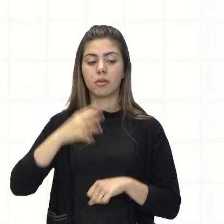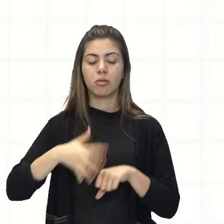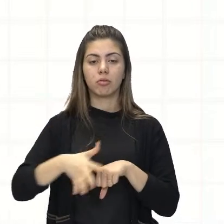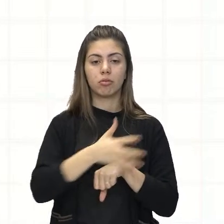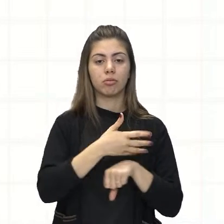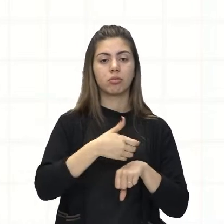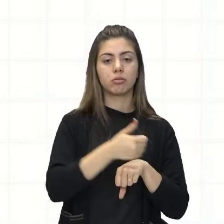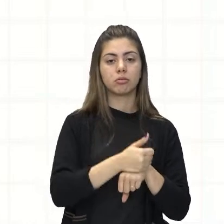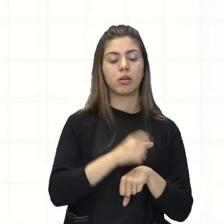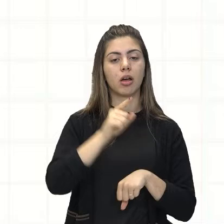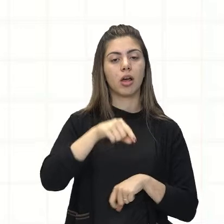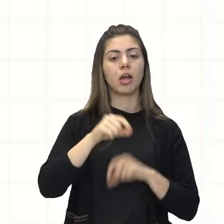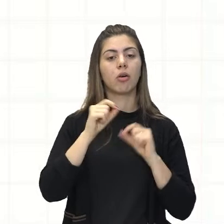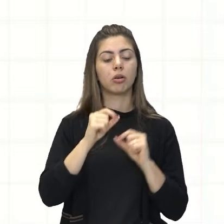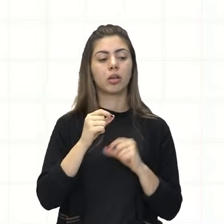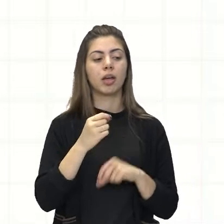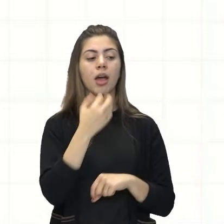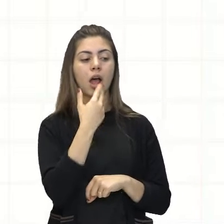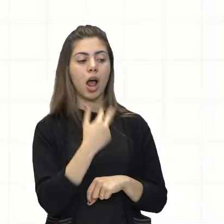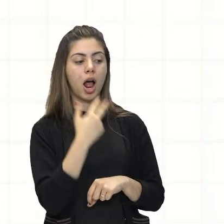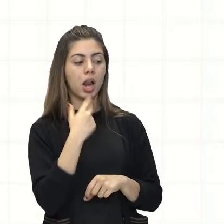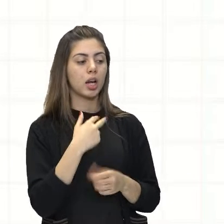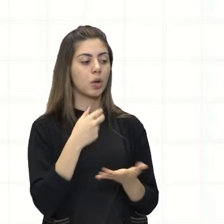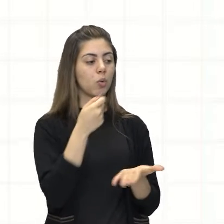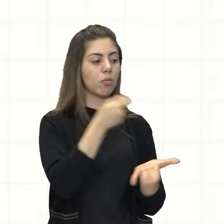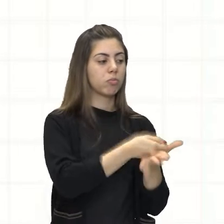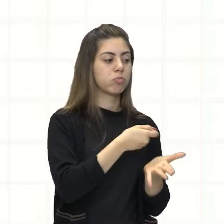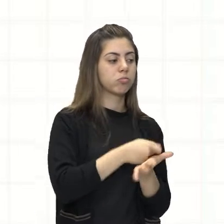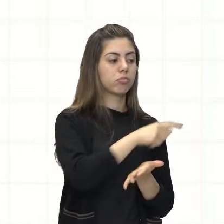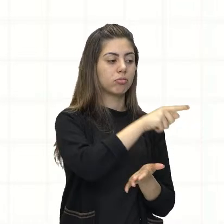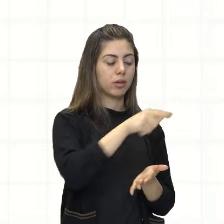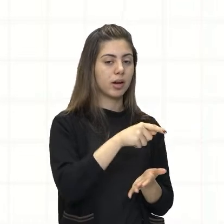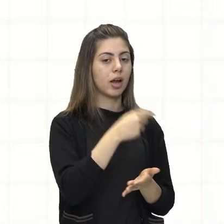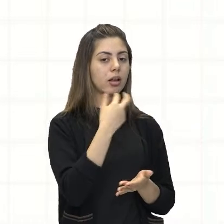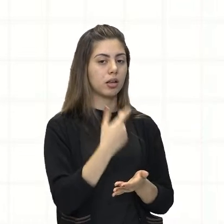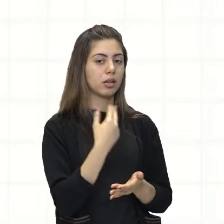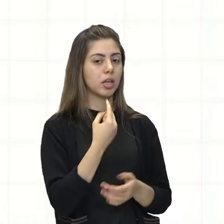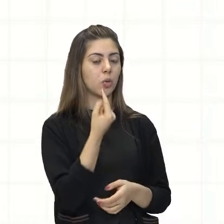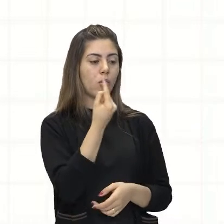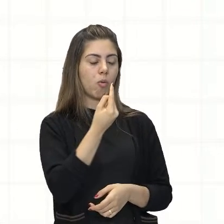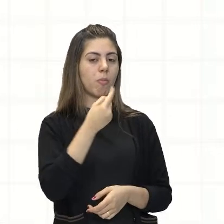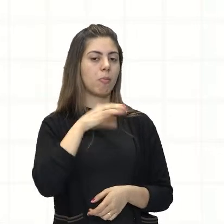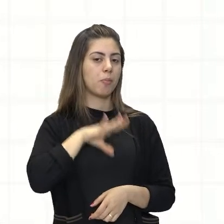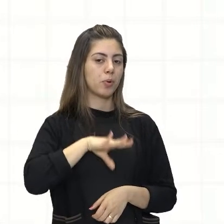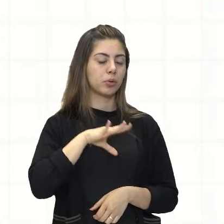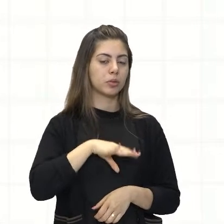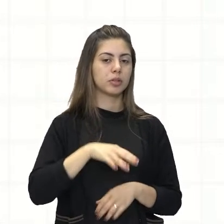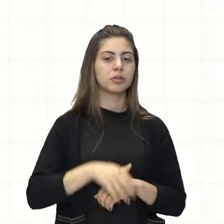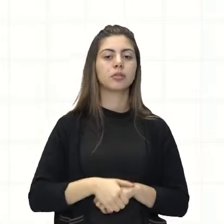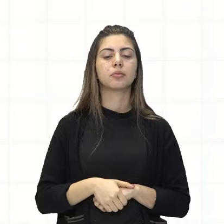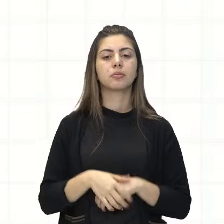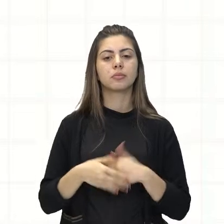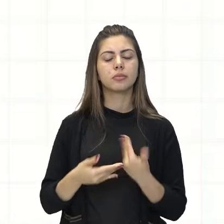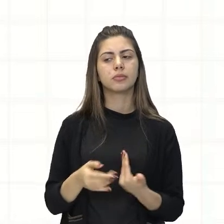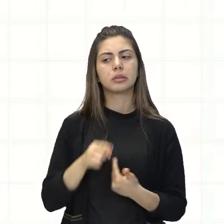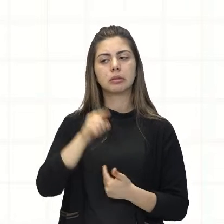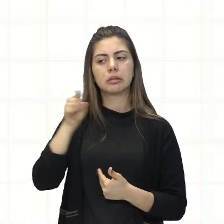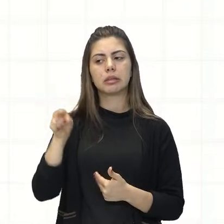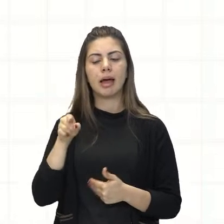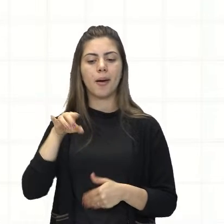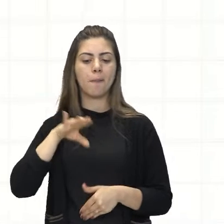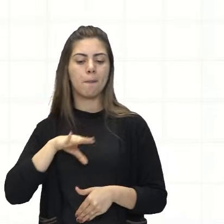é a imposição do idioma, certo? Então, não era interessante para os portugueses terem que